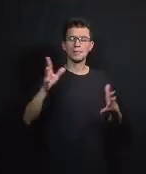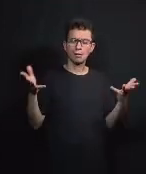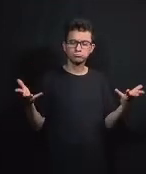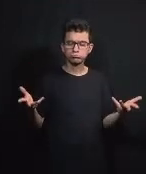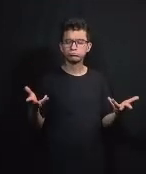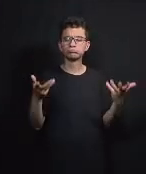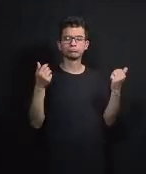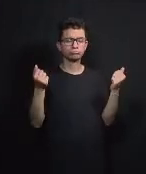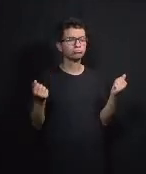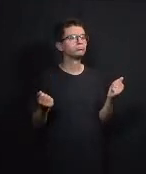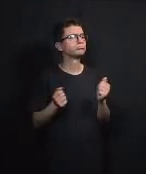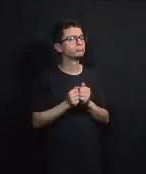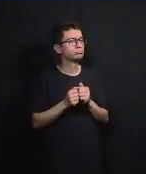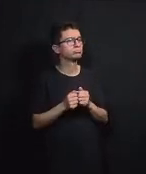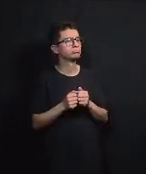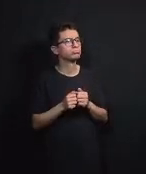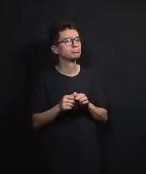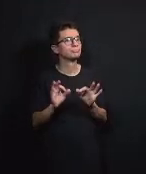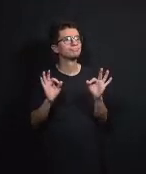sendo articulada,